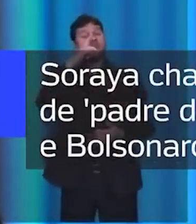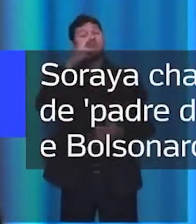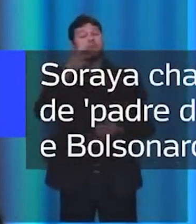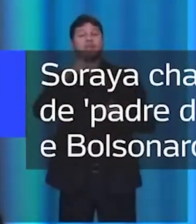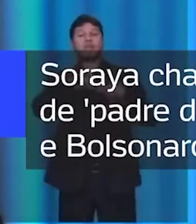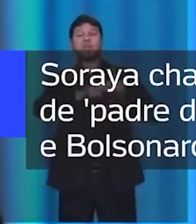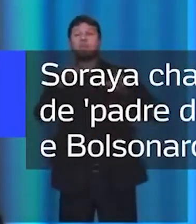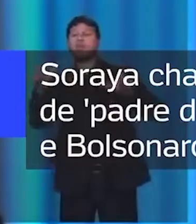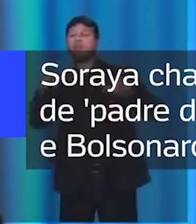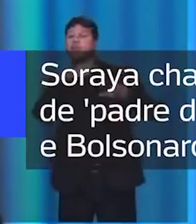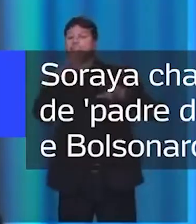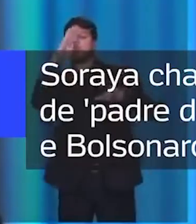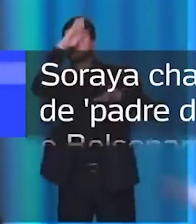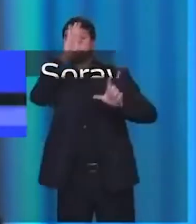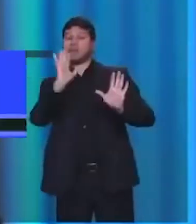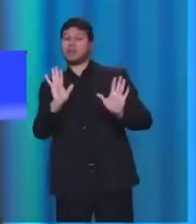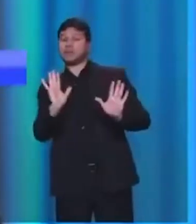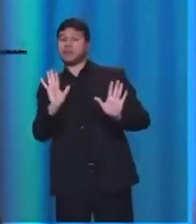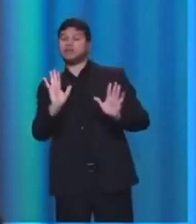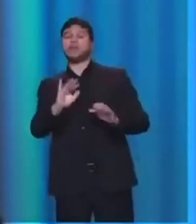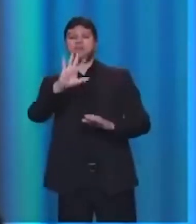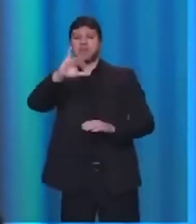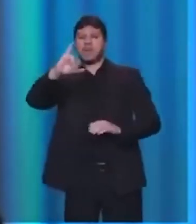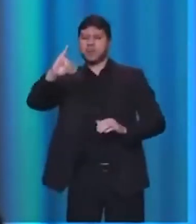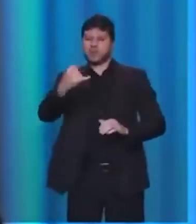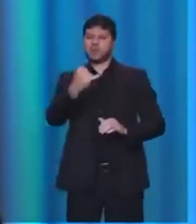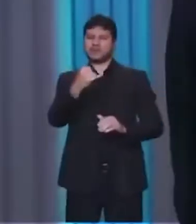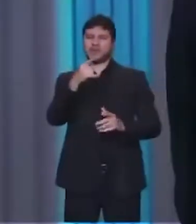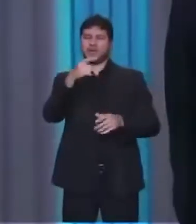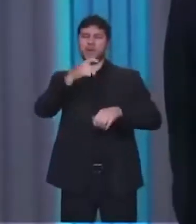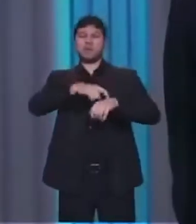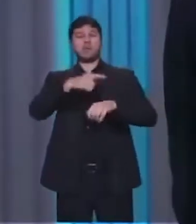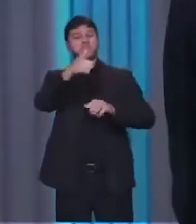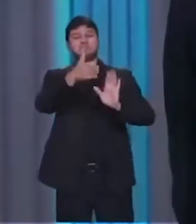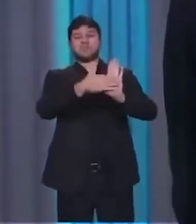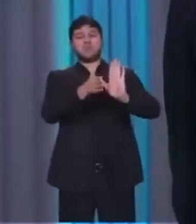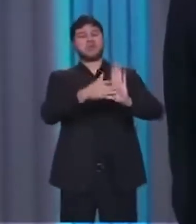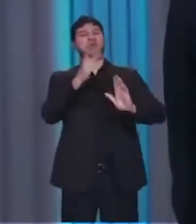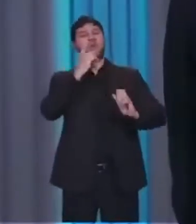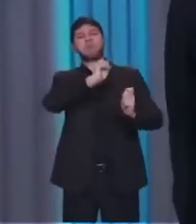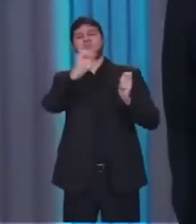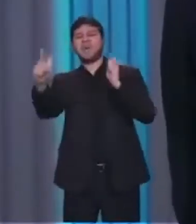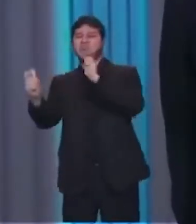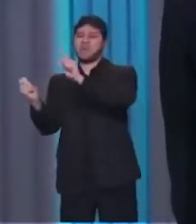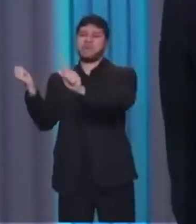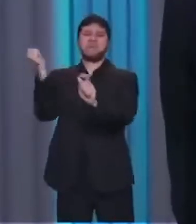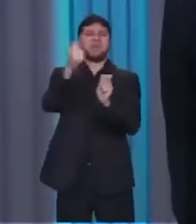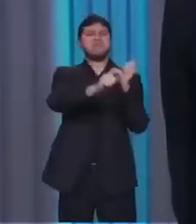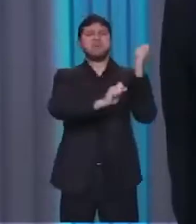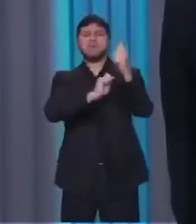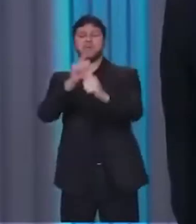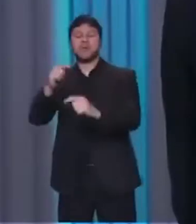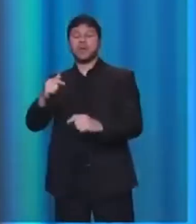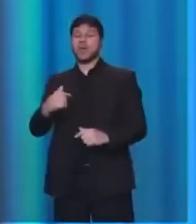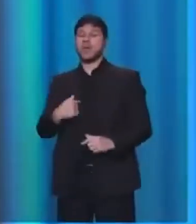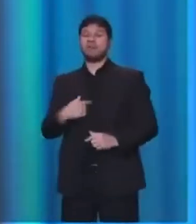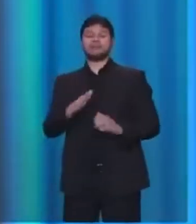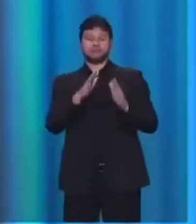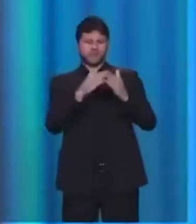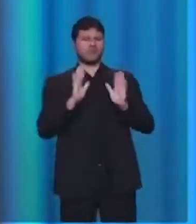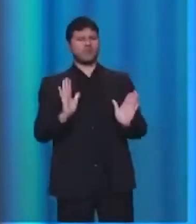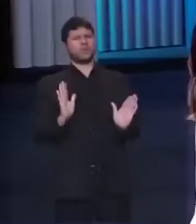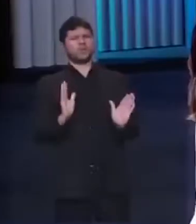cargo de cabo eleitoral, mas vamos lá. Quero aproveitar esse momento para mostrar que não tem proposta, só tem xingamento e dizer... Ninguém. O senhor, por